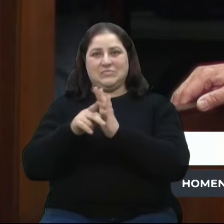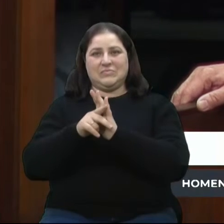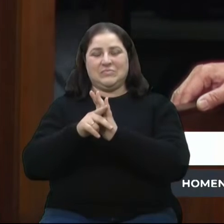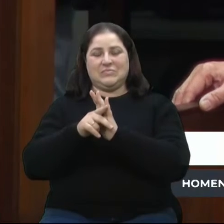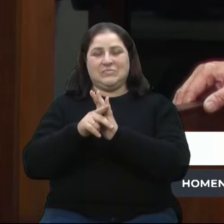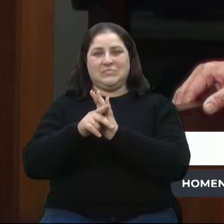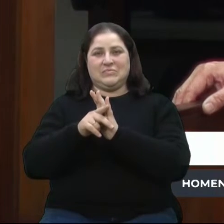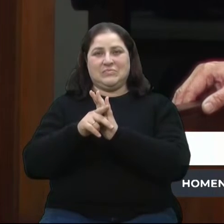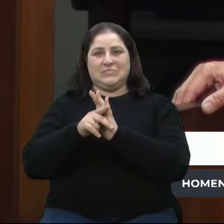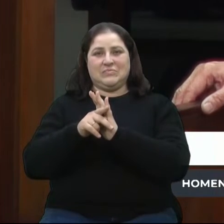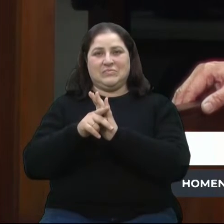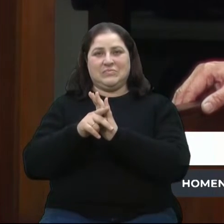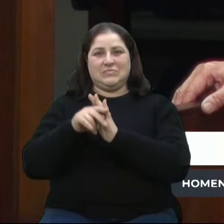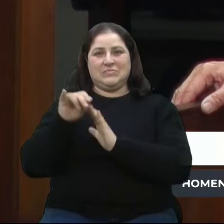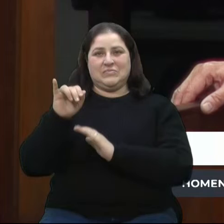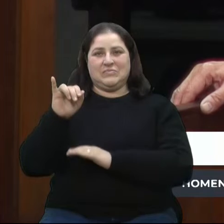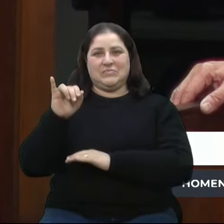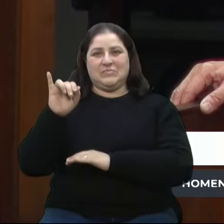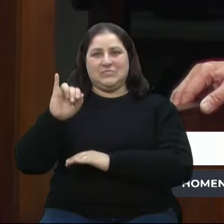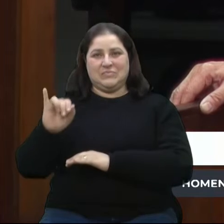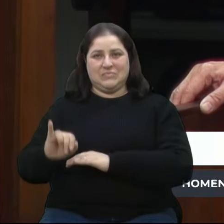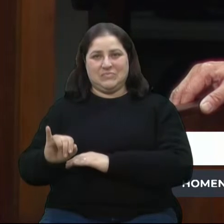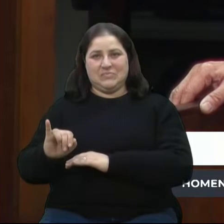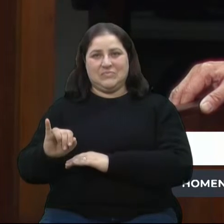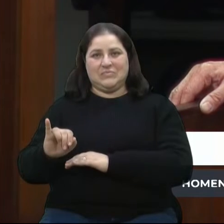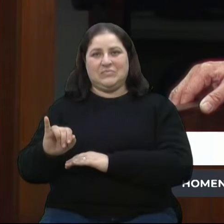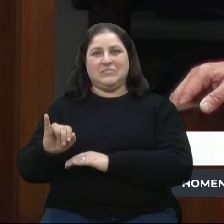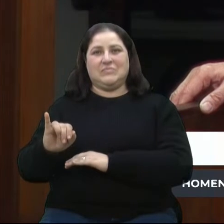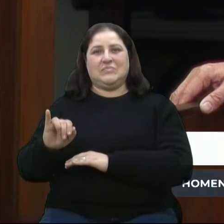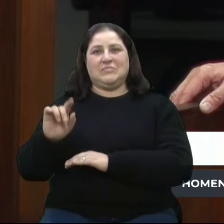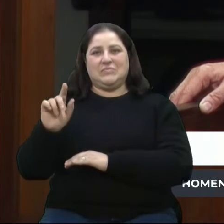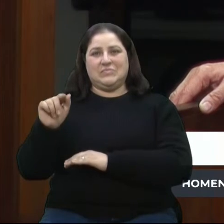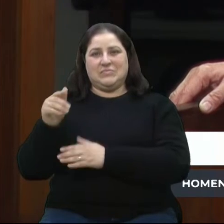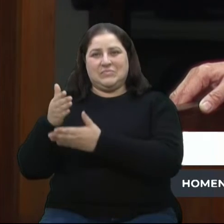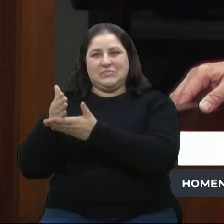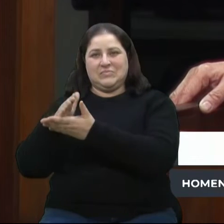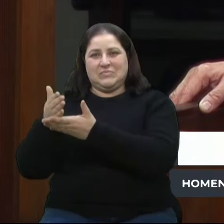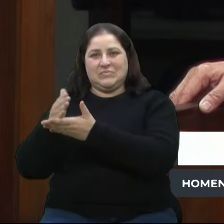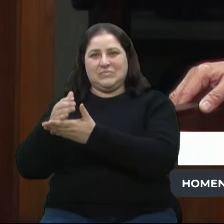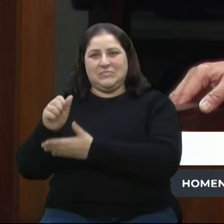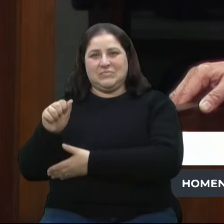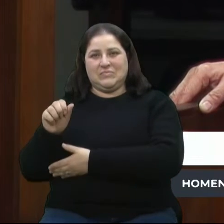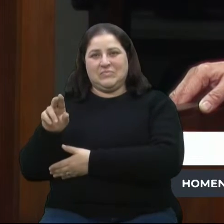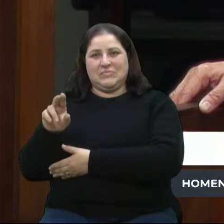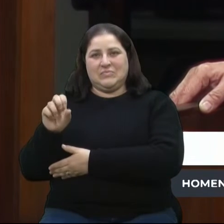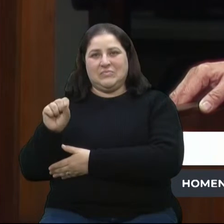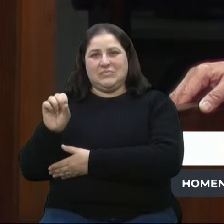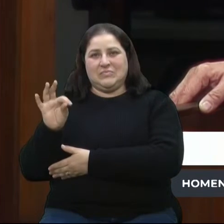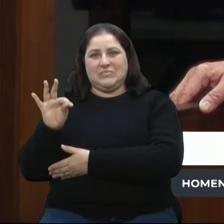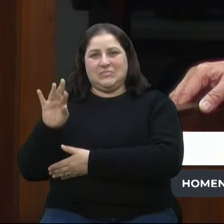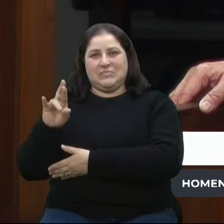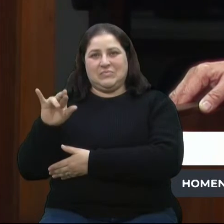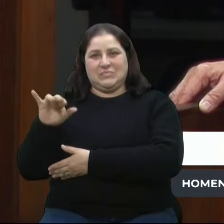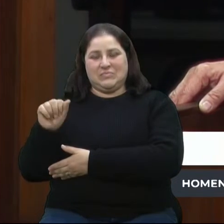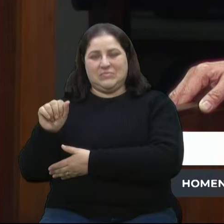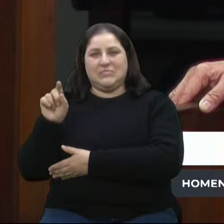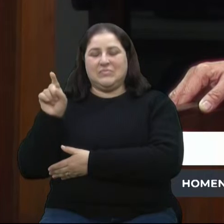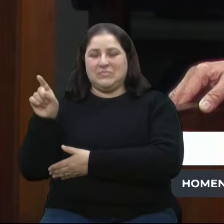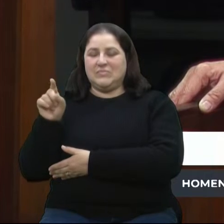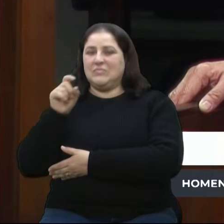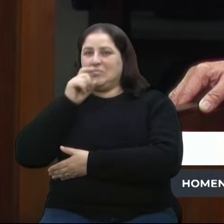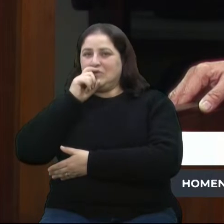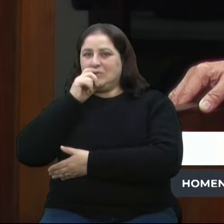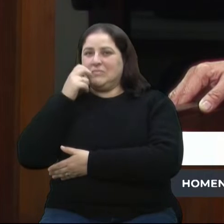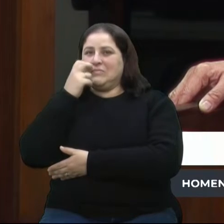Áustria. Falava um dialeto que eu nunca consegui entender. E eu fui criado junto com minhas tias e minha mãe,